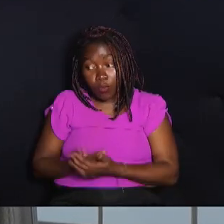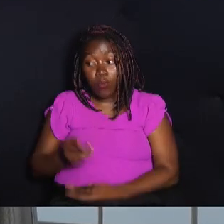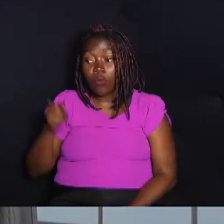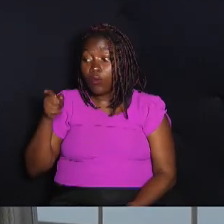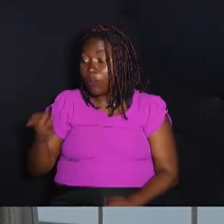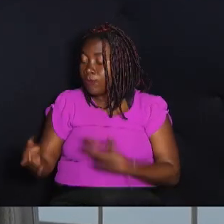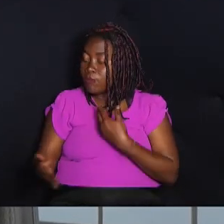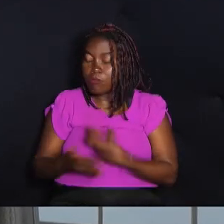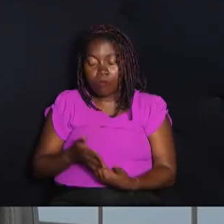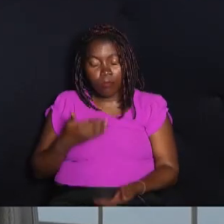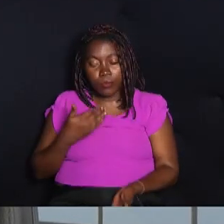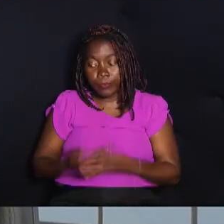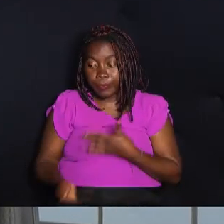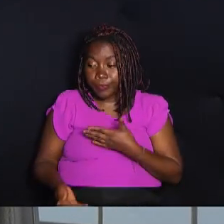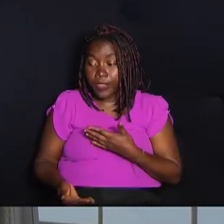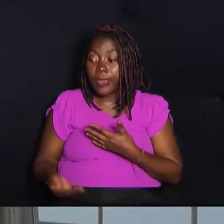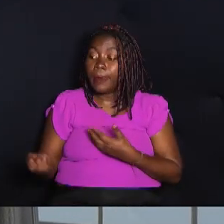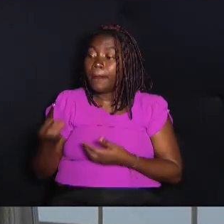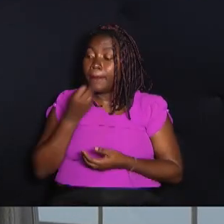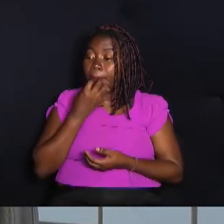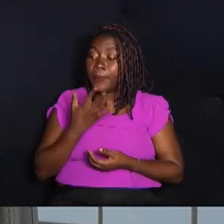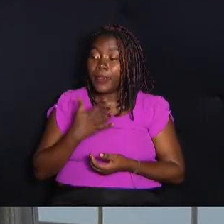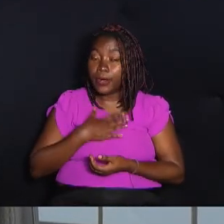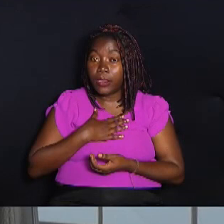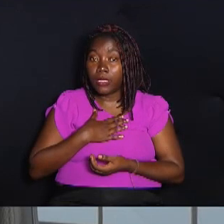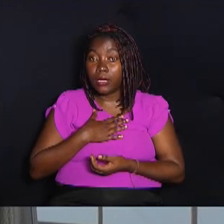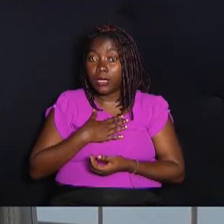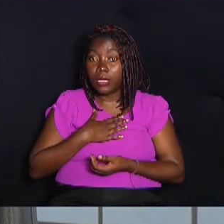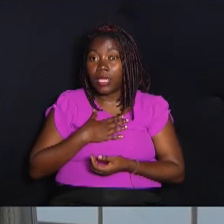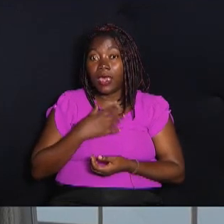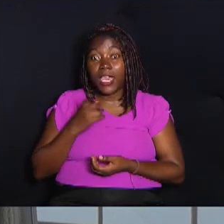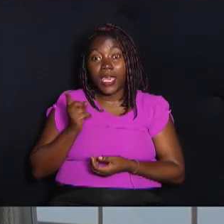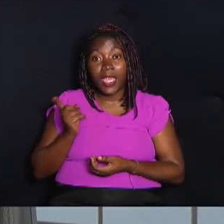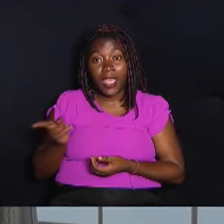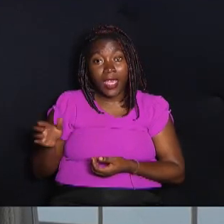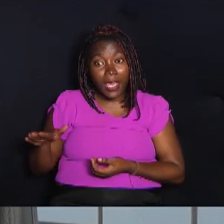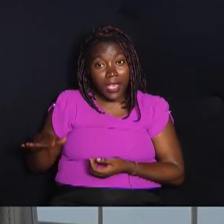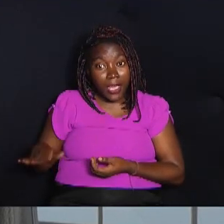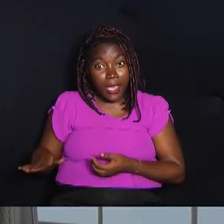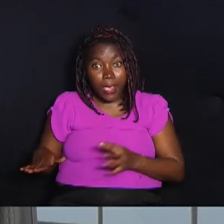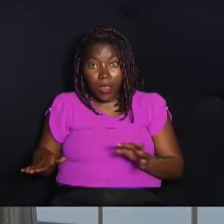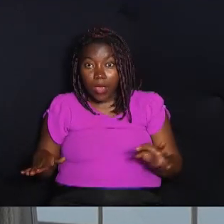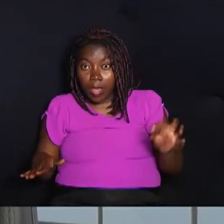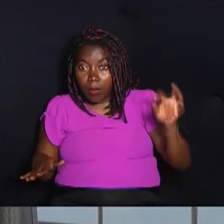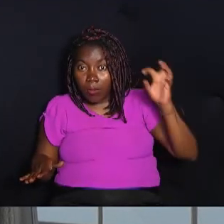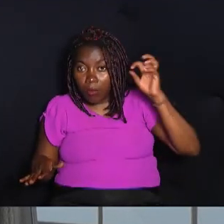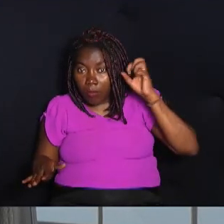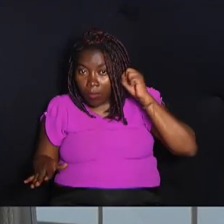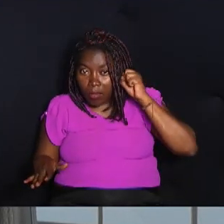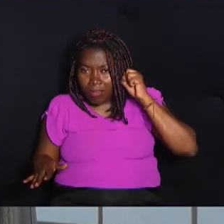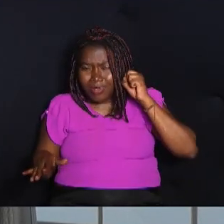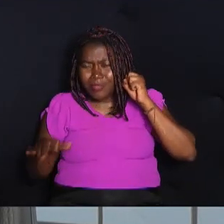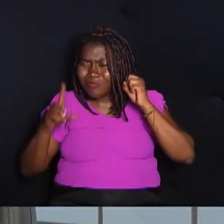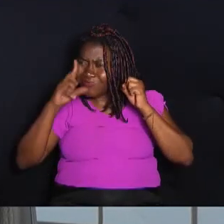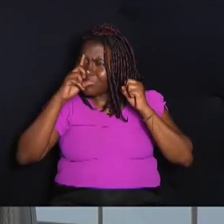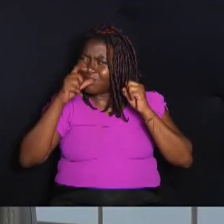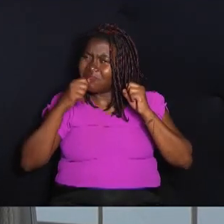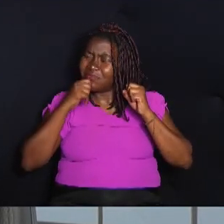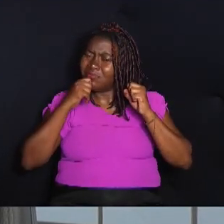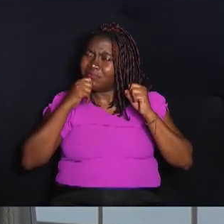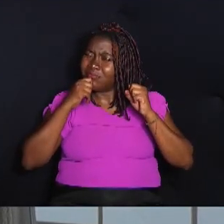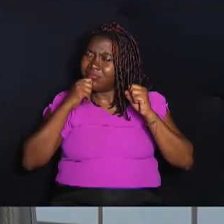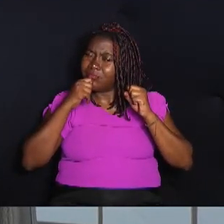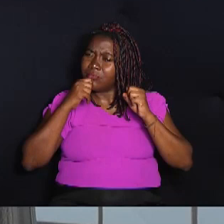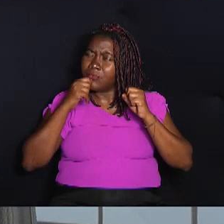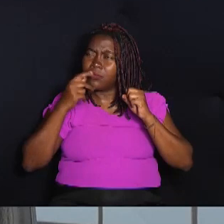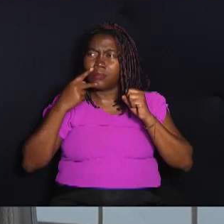o que acontecer, me conte. A criança, ouvindo isso de um estranho, ela vai dizer, opa, eu